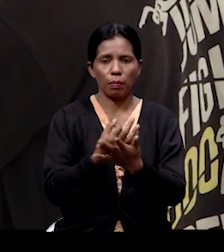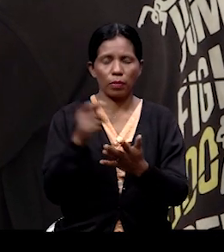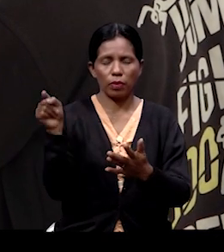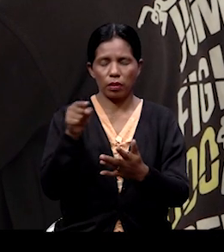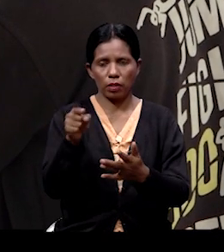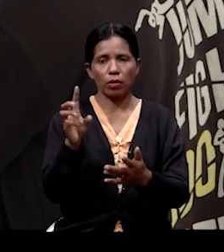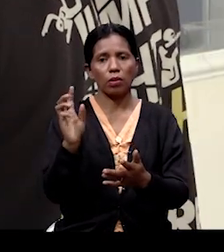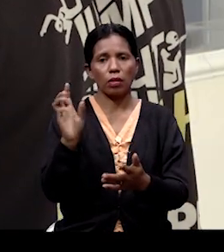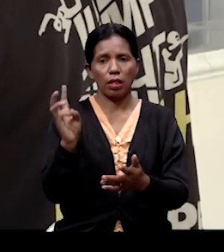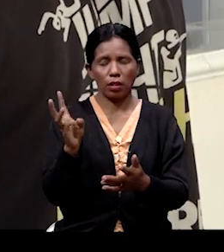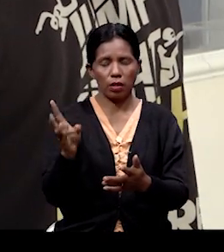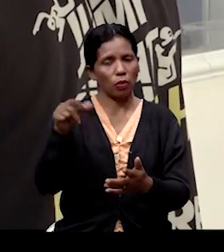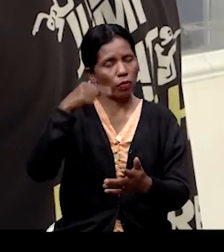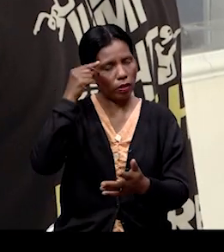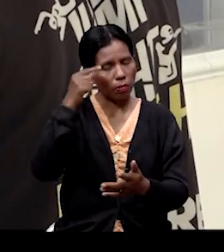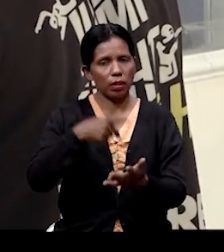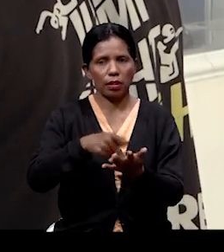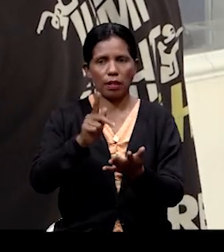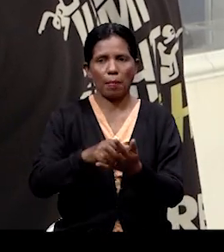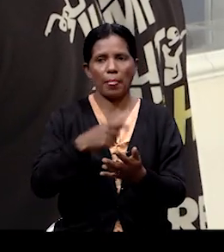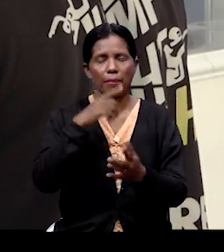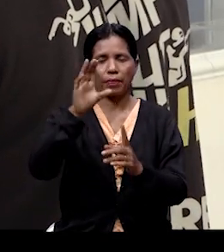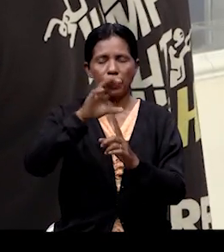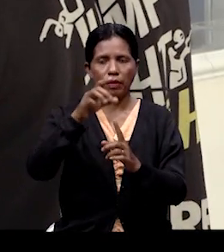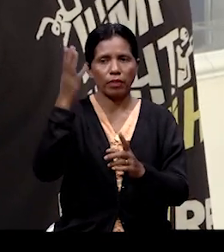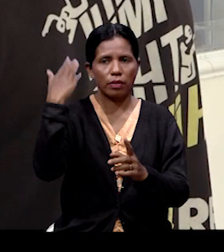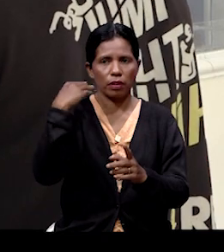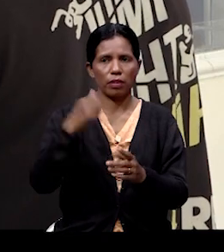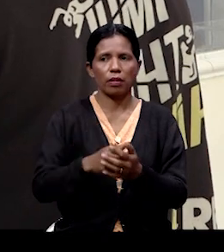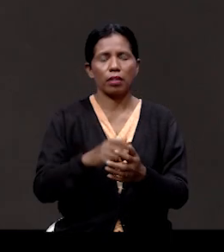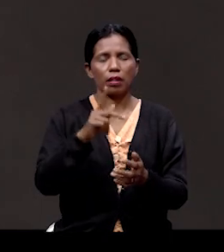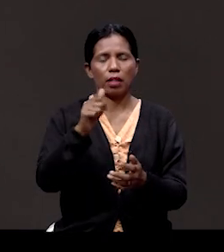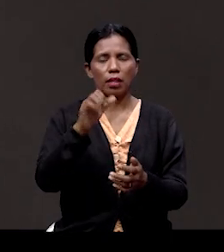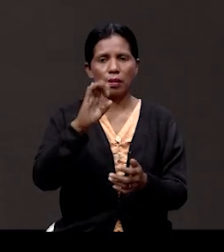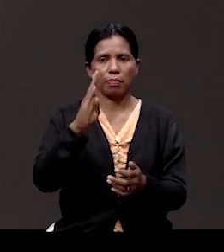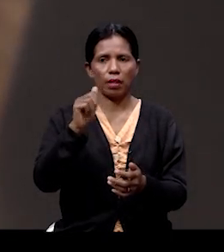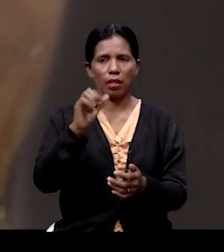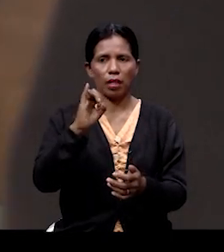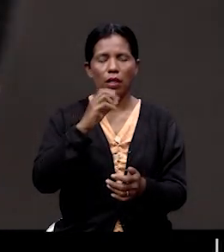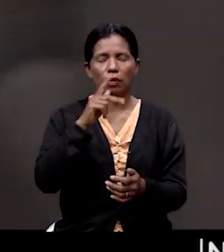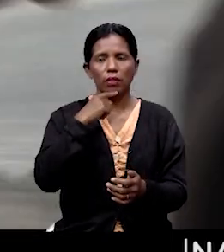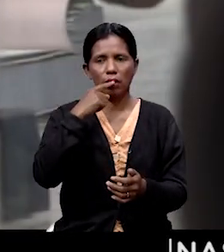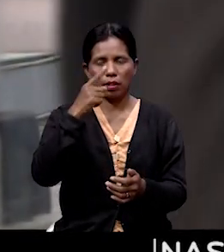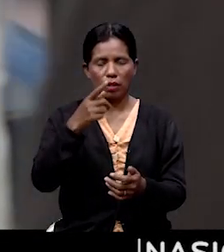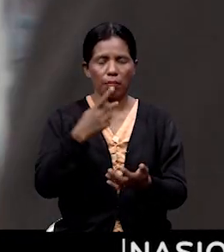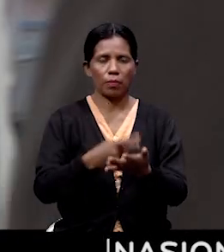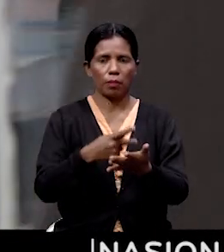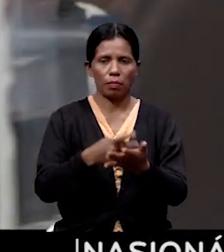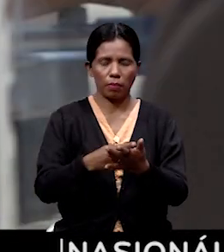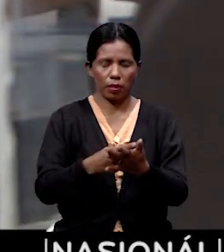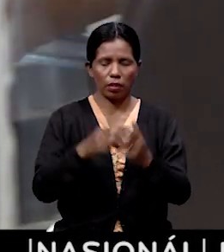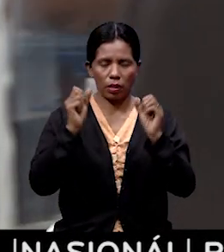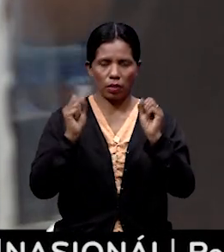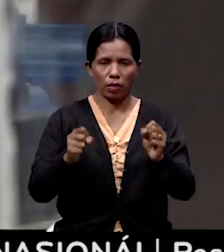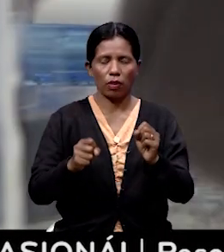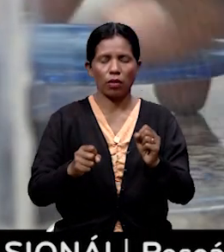Chef executivo kai Bauk Angelo Soares ateteng antes ne kai Bauk hato ona proposta ba Banco Central Timor-Leste ho kliente